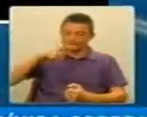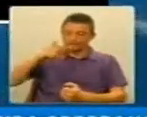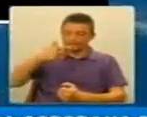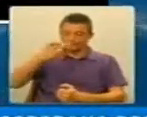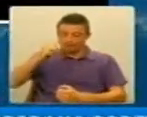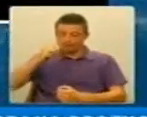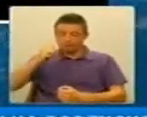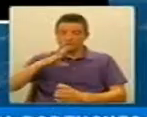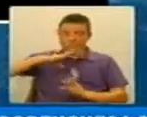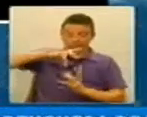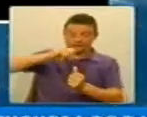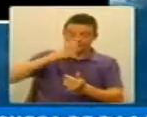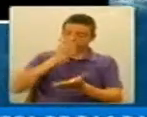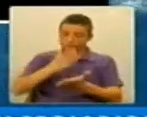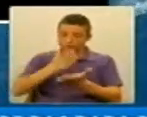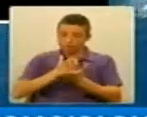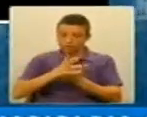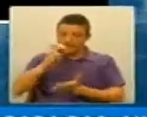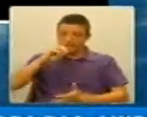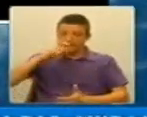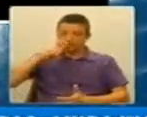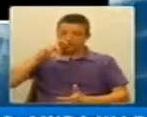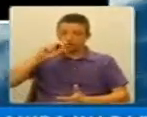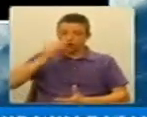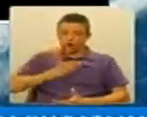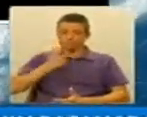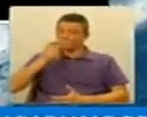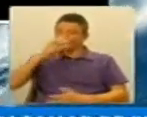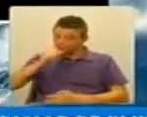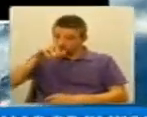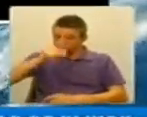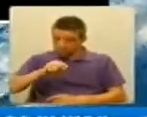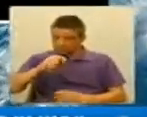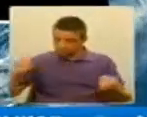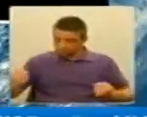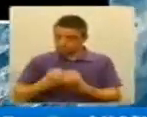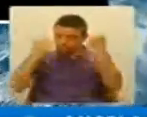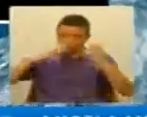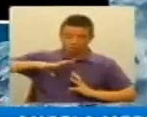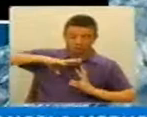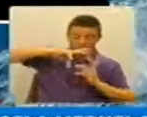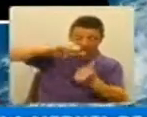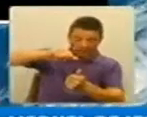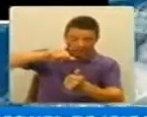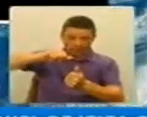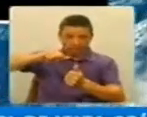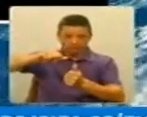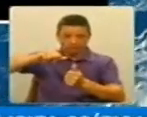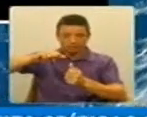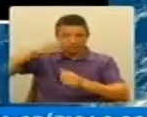cometas que chocaram com a Terra, os asteroides também chocaram com a Terra. Aliás, pensa-se que aquele choque titânico